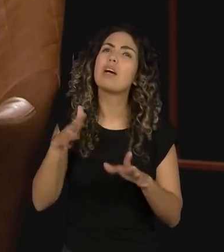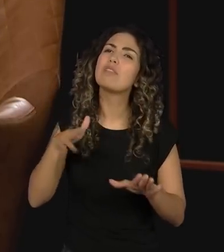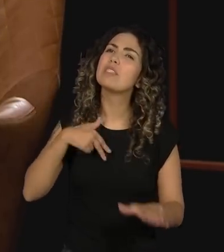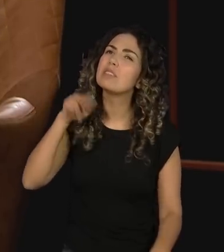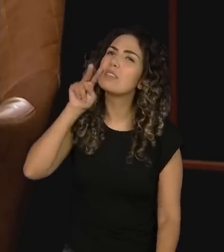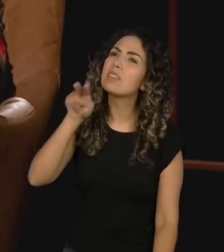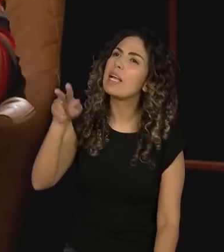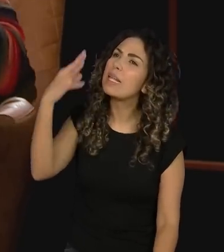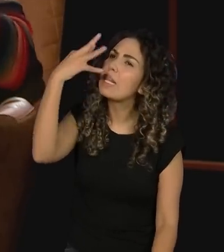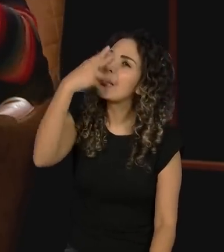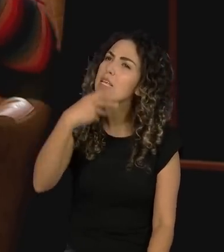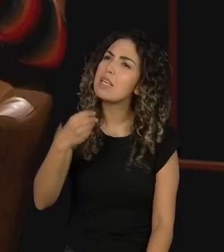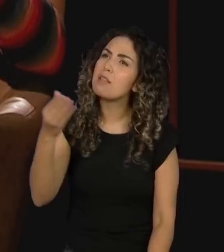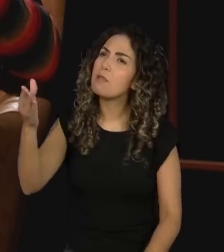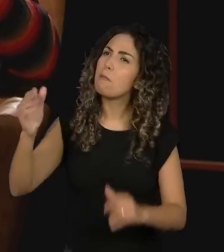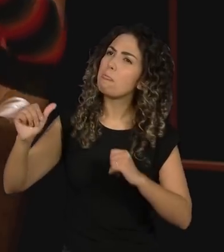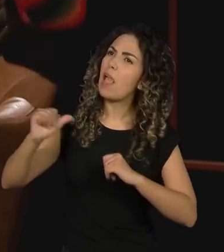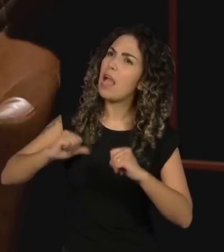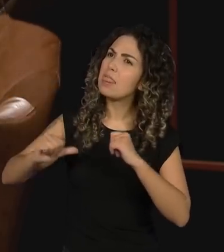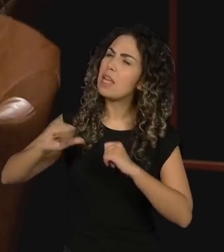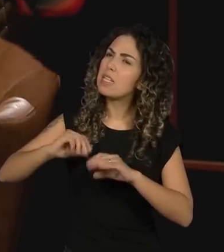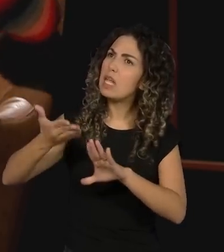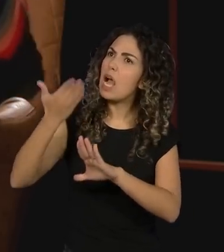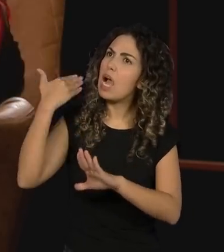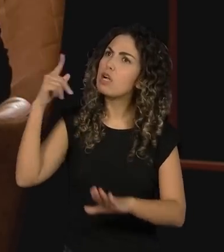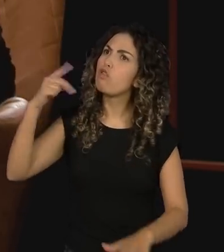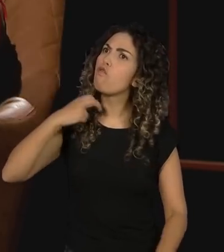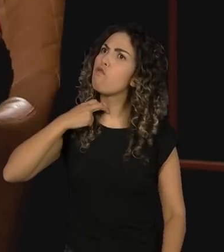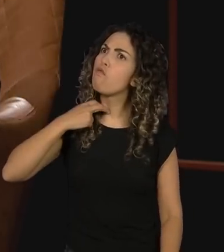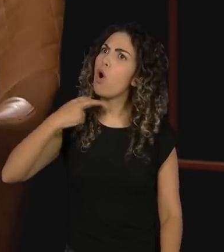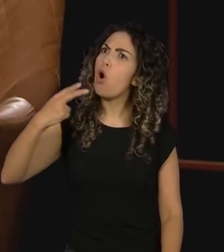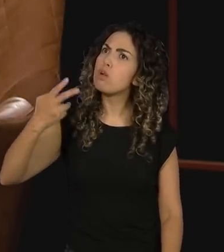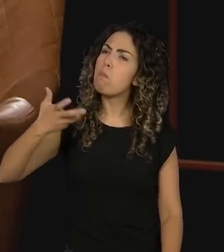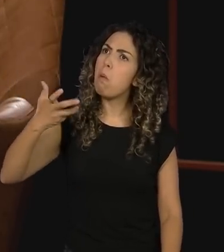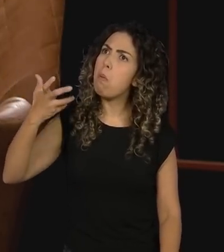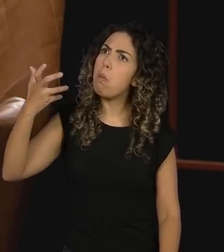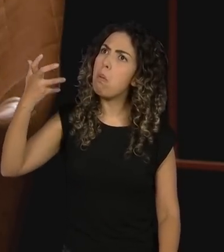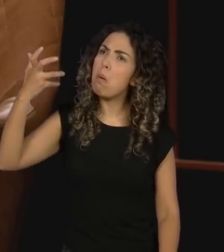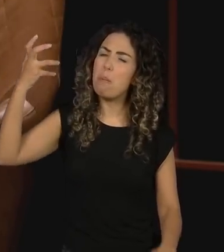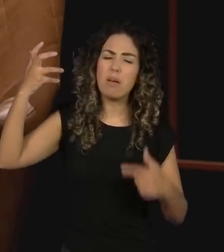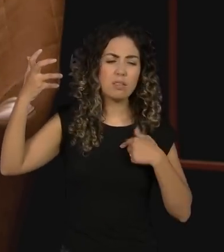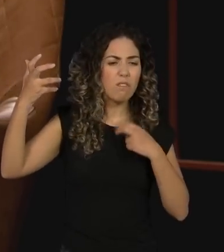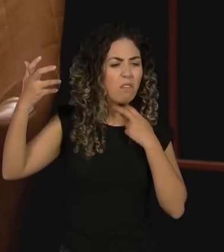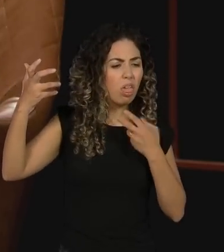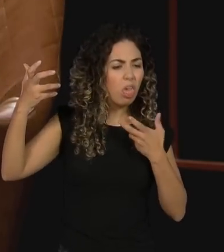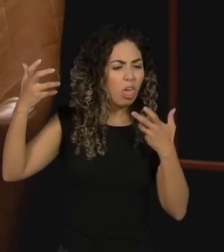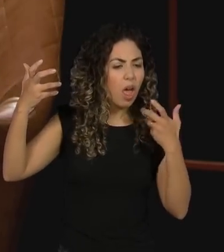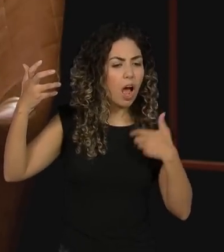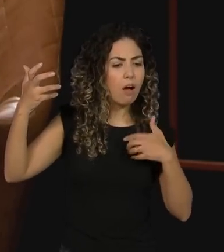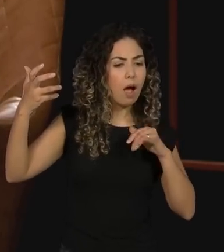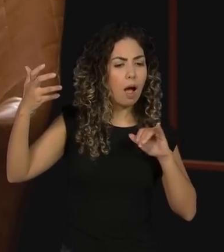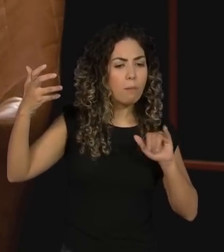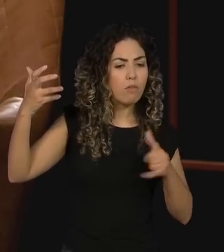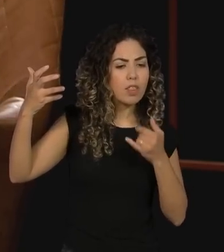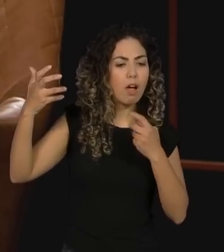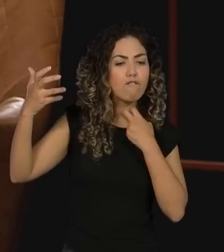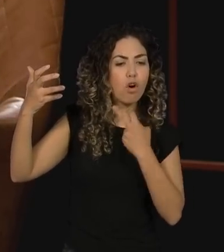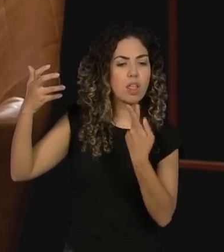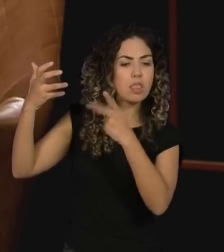era aquela atriz que fazia com aquela voz. Às vezes você vai perdendo umas coisas. Nunca se